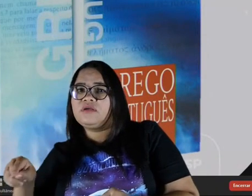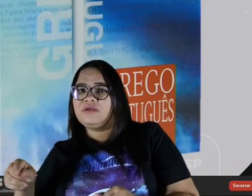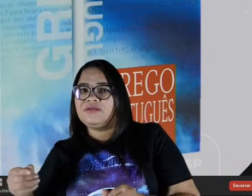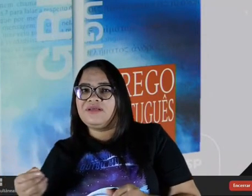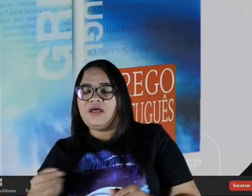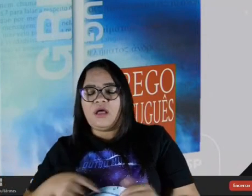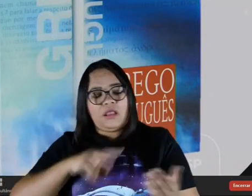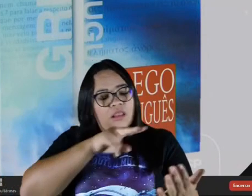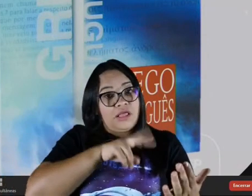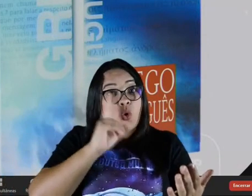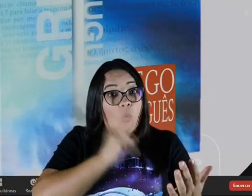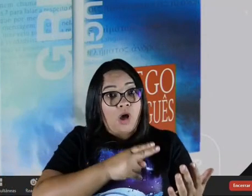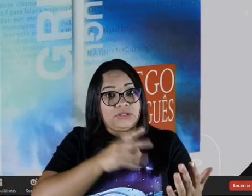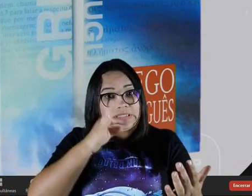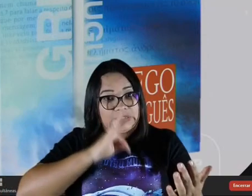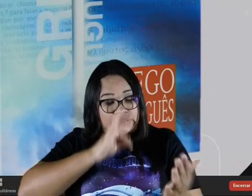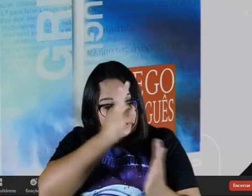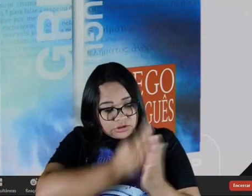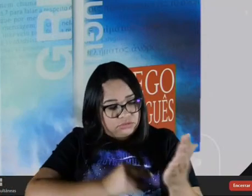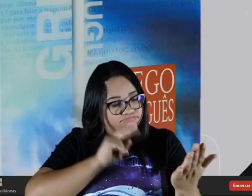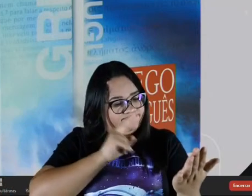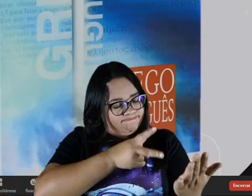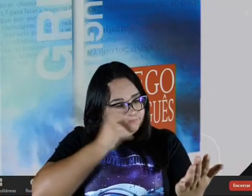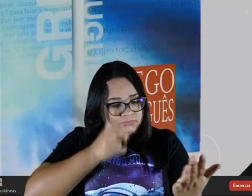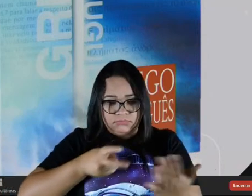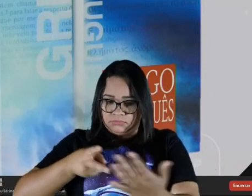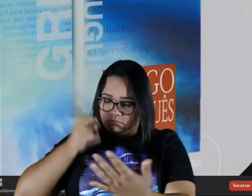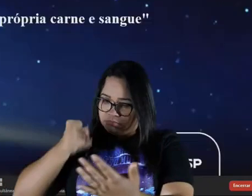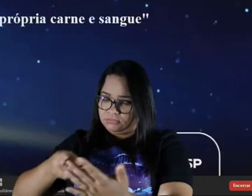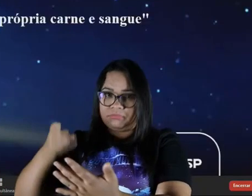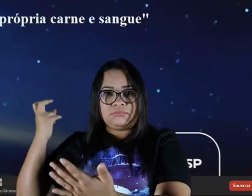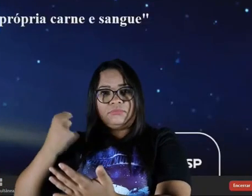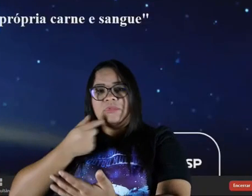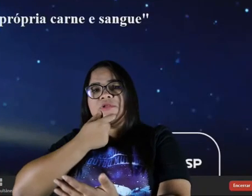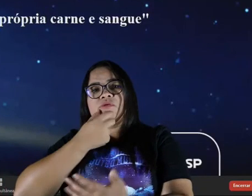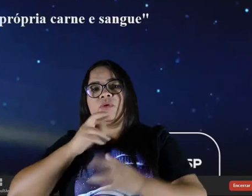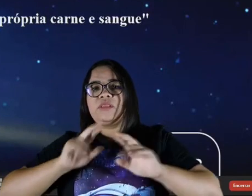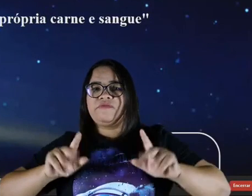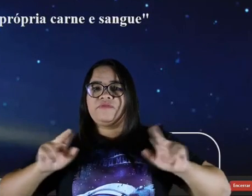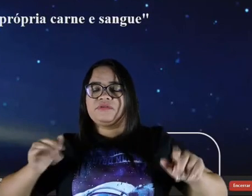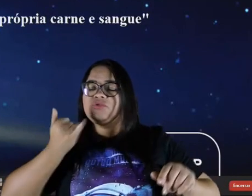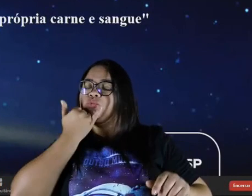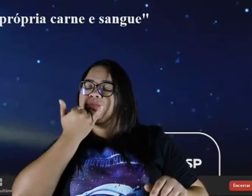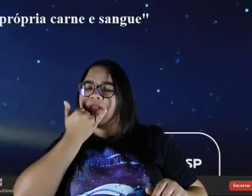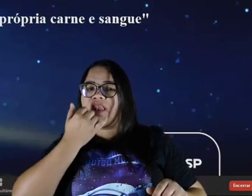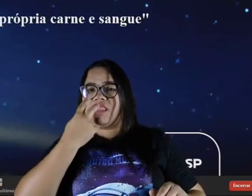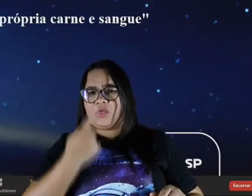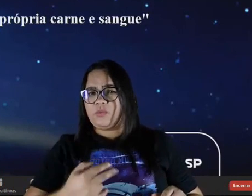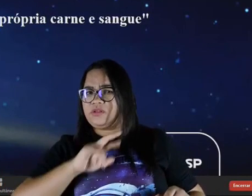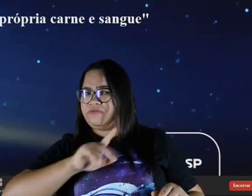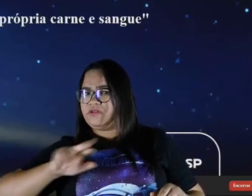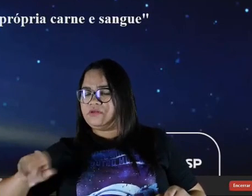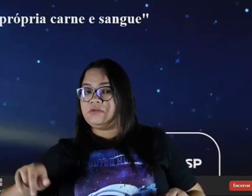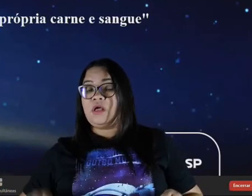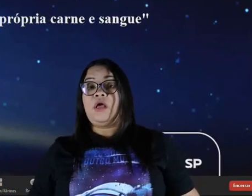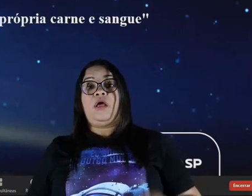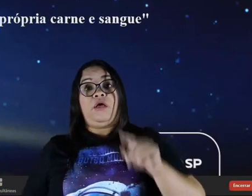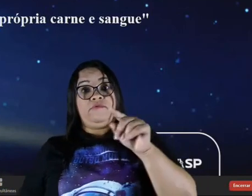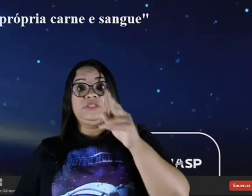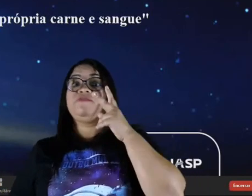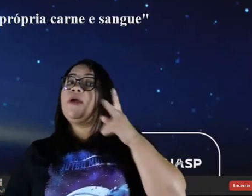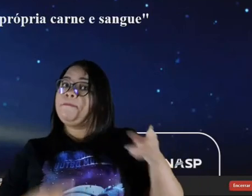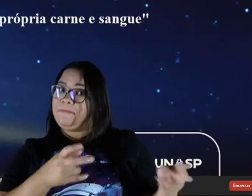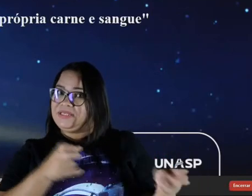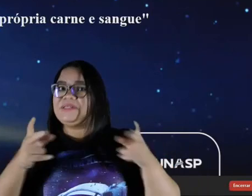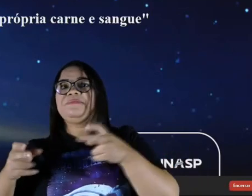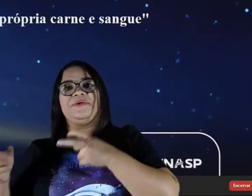James Version. Então você vai pegando ali em outros idiomas, se você souber. Agora você, quando pegar isso, você vai ver alguma